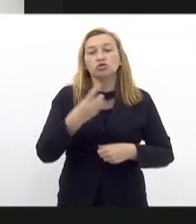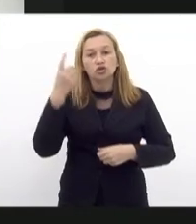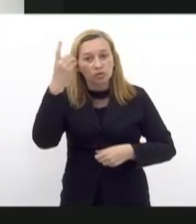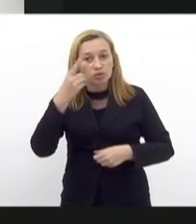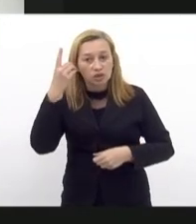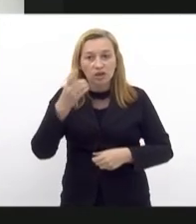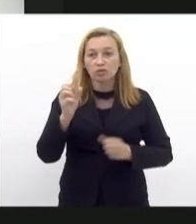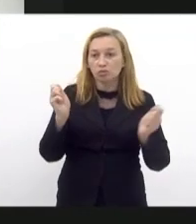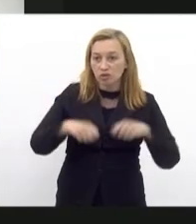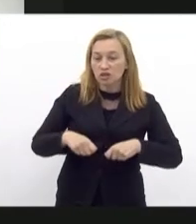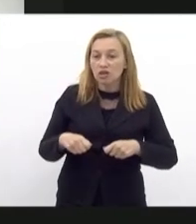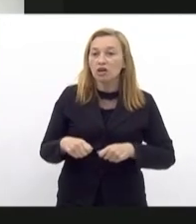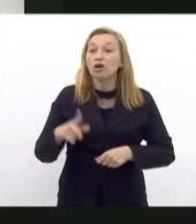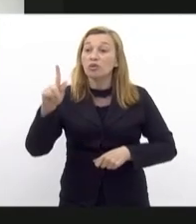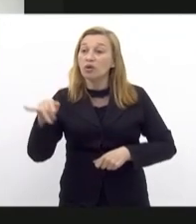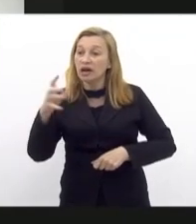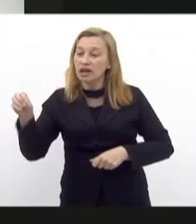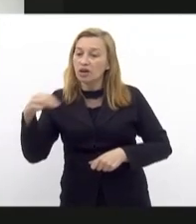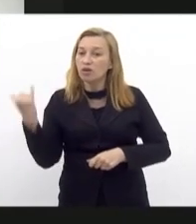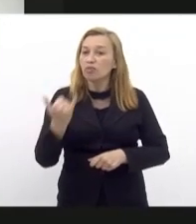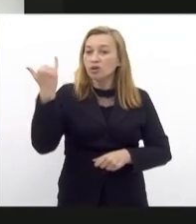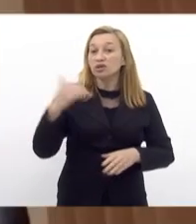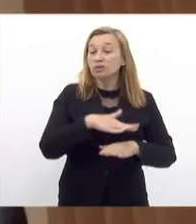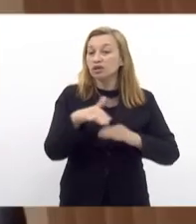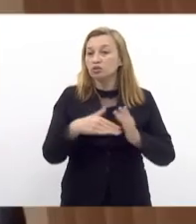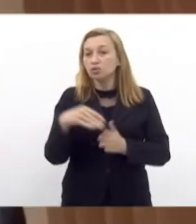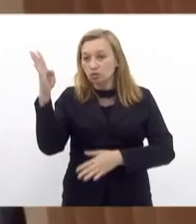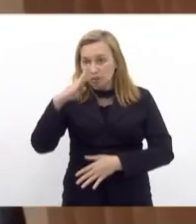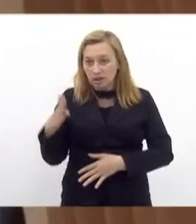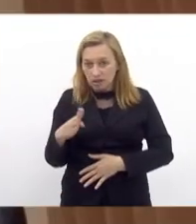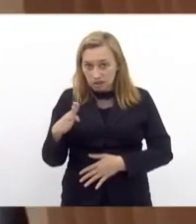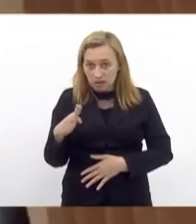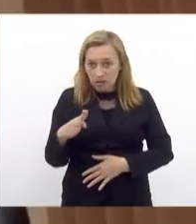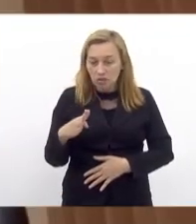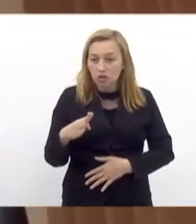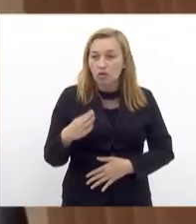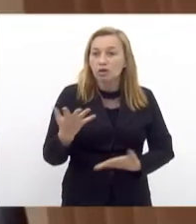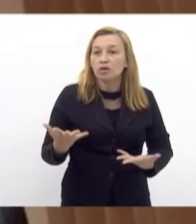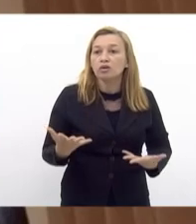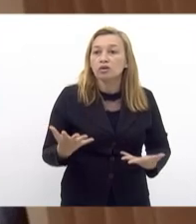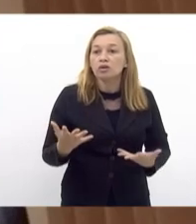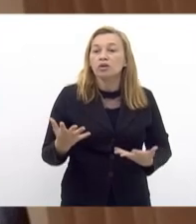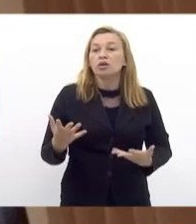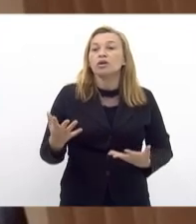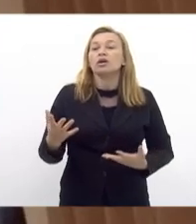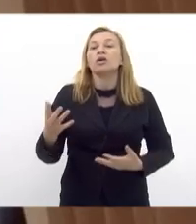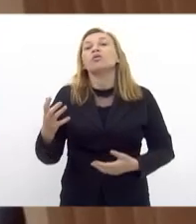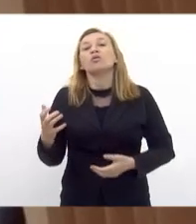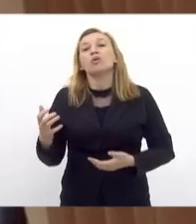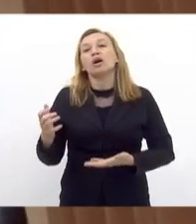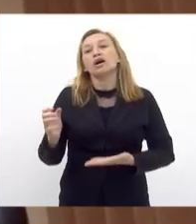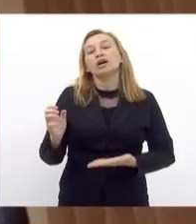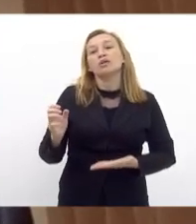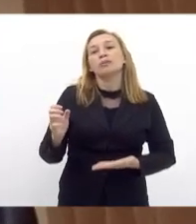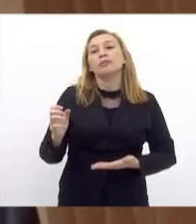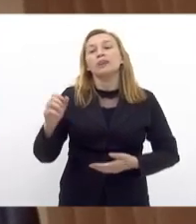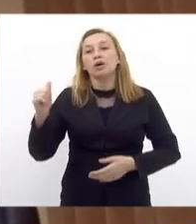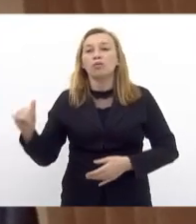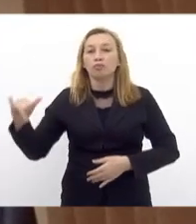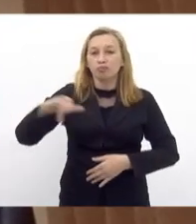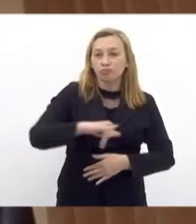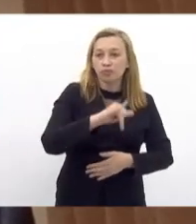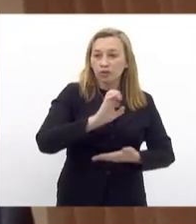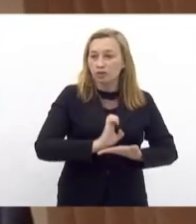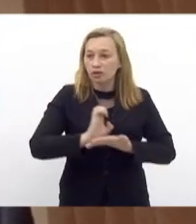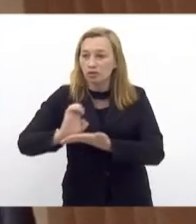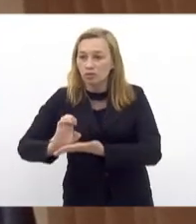Galeão tem importância para todo o Brasil também, como foi dito aqui, pela sua importância de um aeroporto de carga também importante para o país.